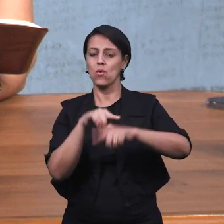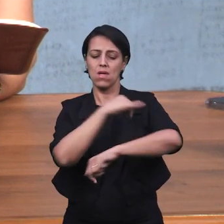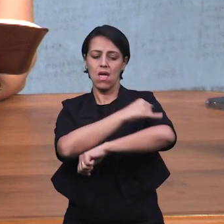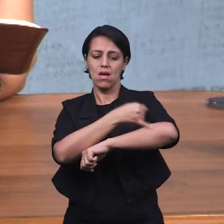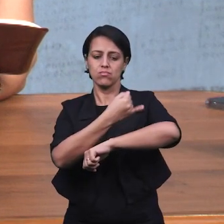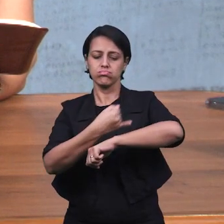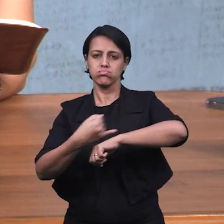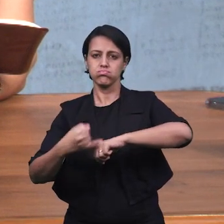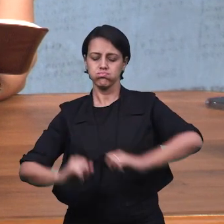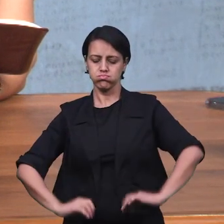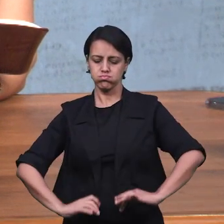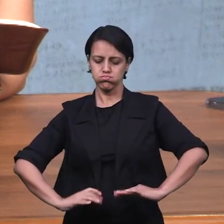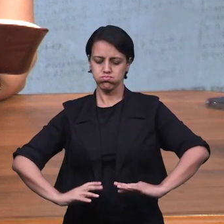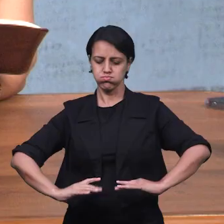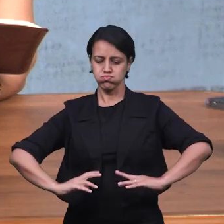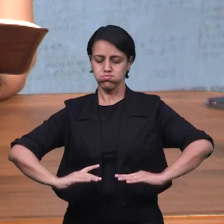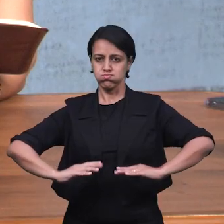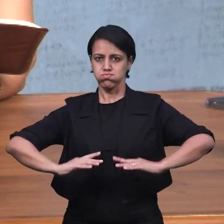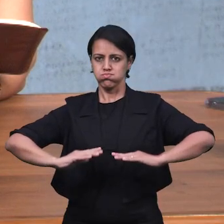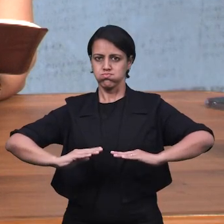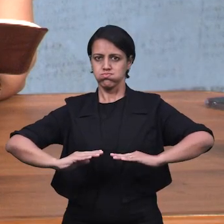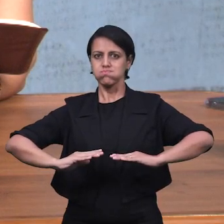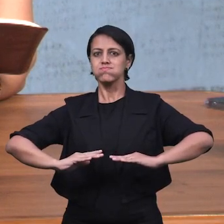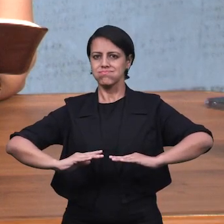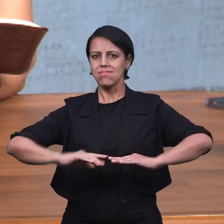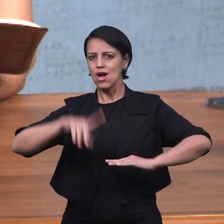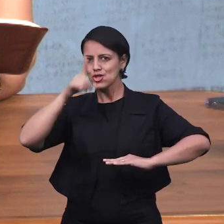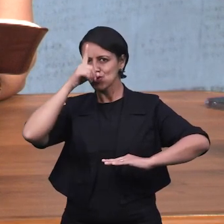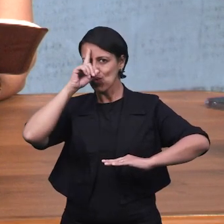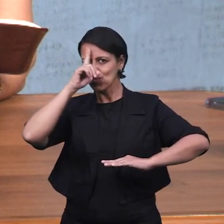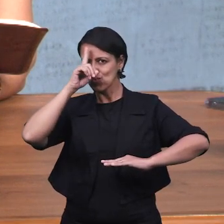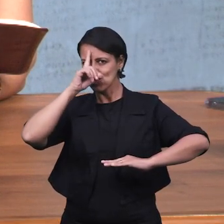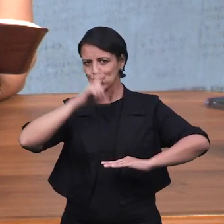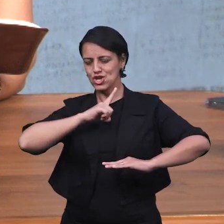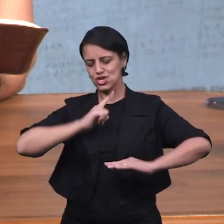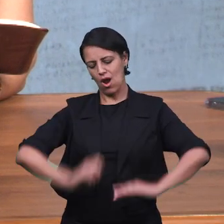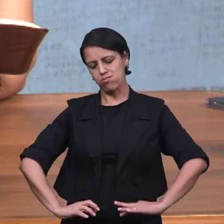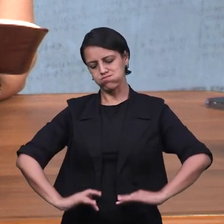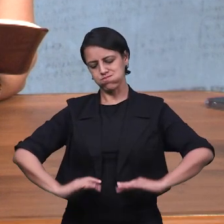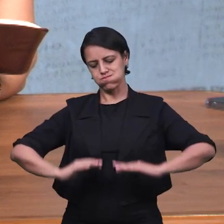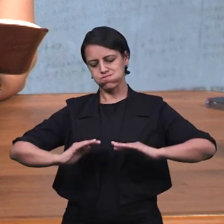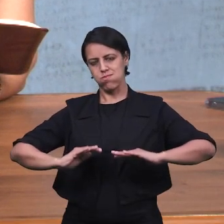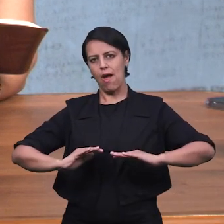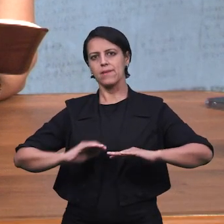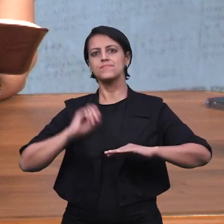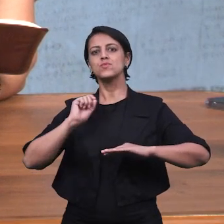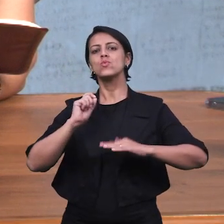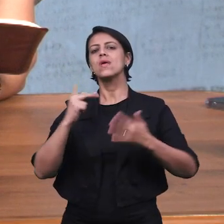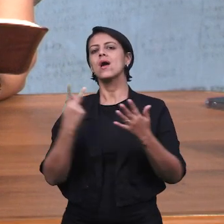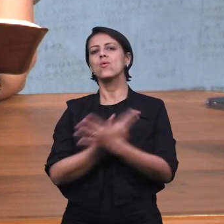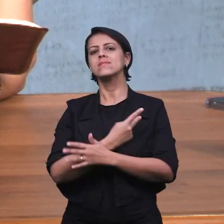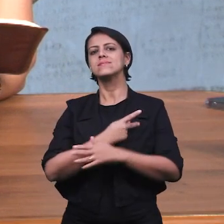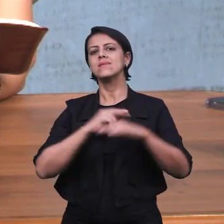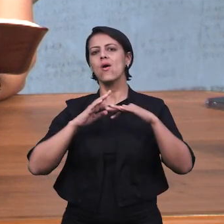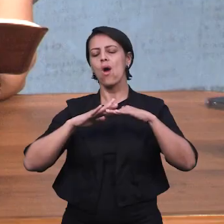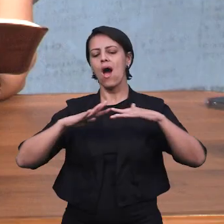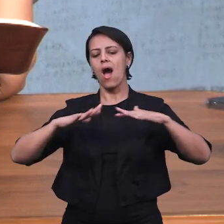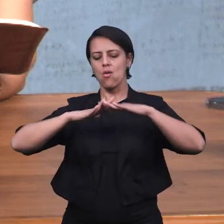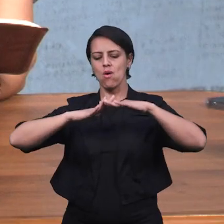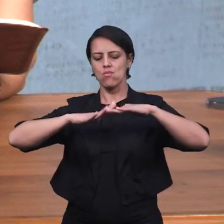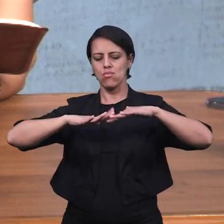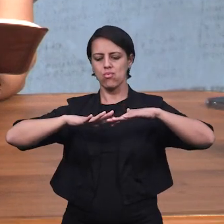todas as suas ribanceiras todos os dias da sega. Pararam-se as águas que vinham de